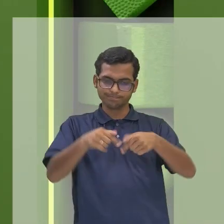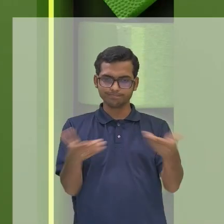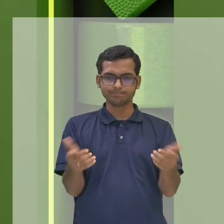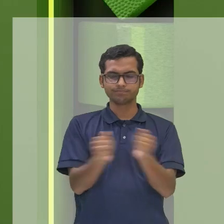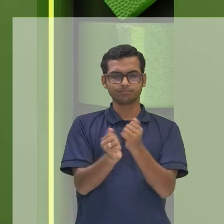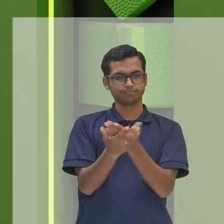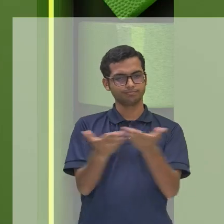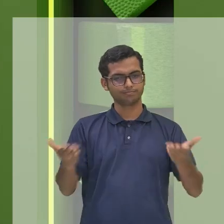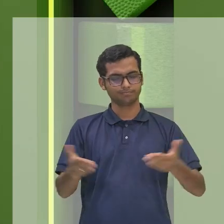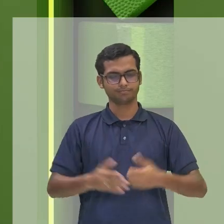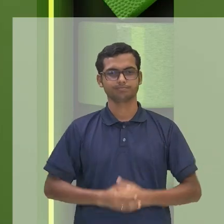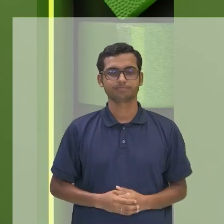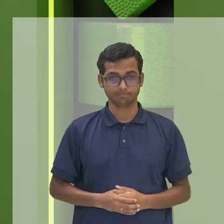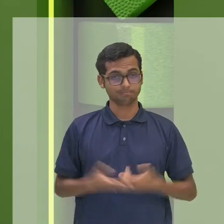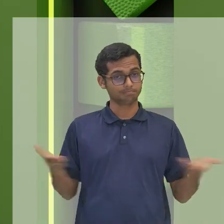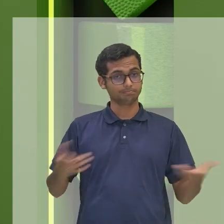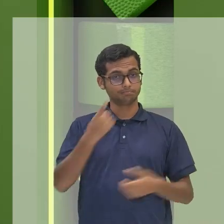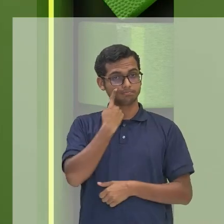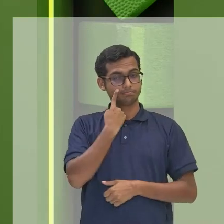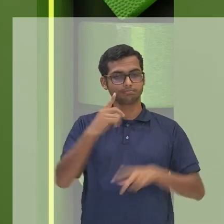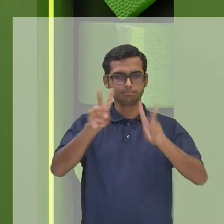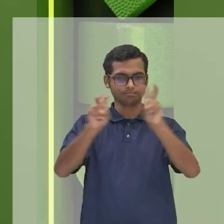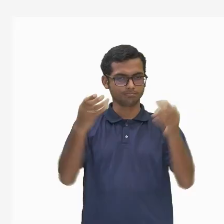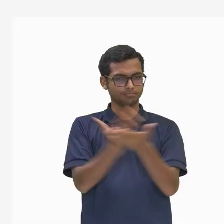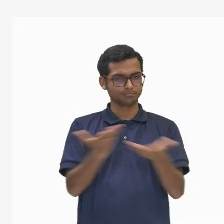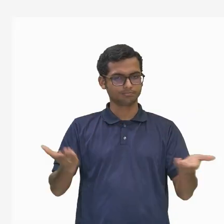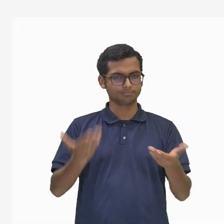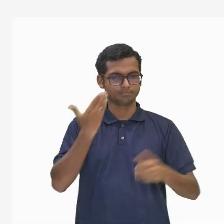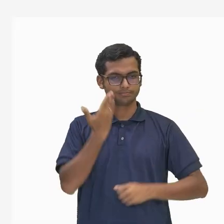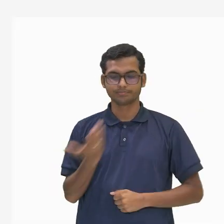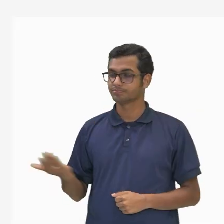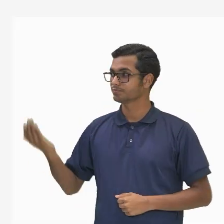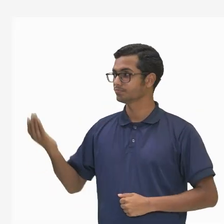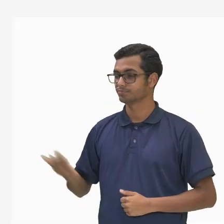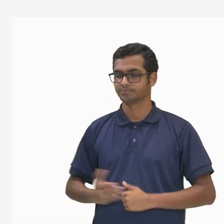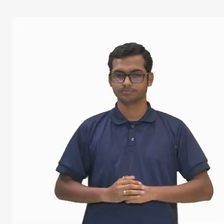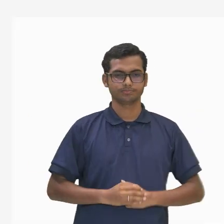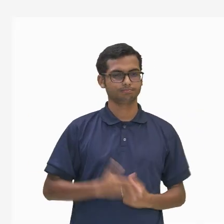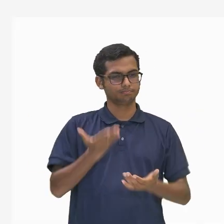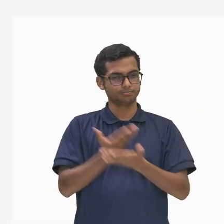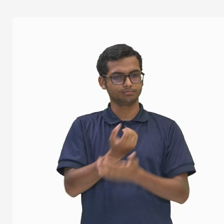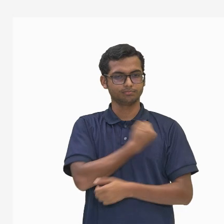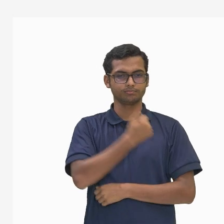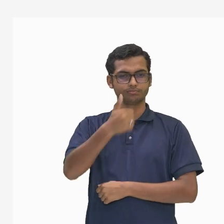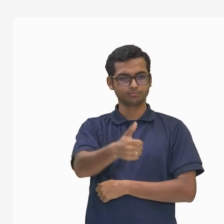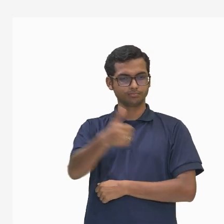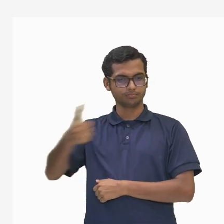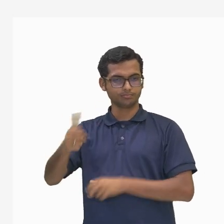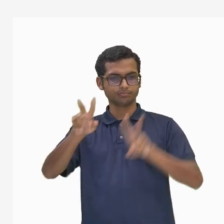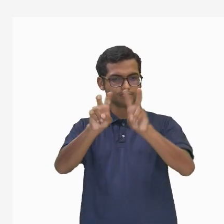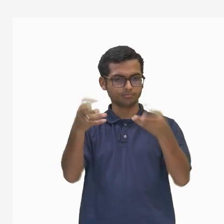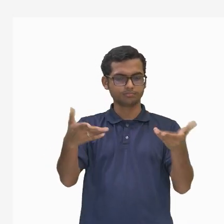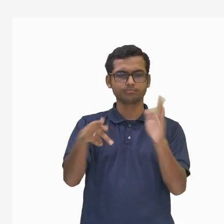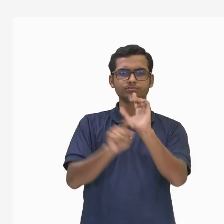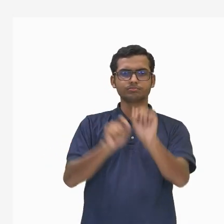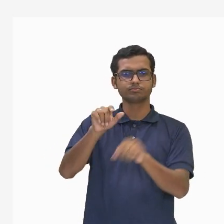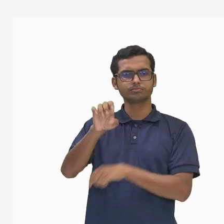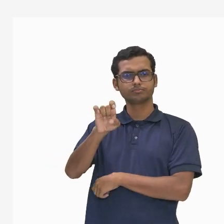com vocês. Então, vamos ver o que nós teremos. Aula 11, Objeto de